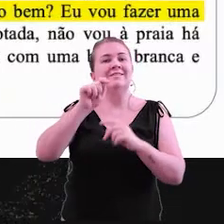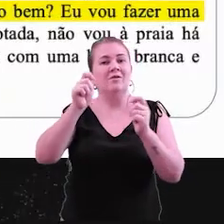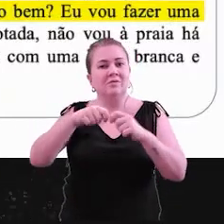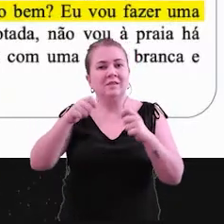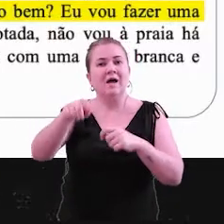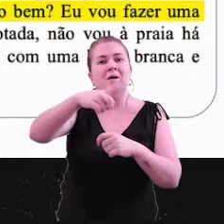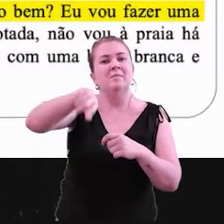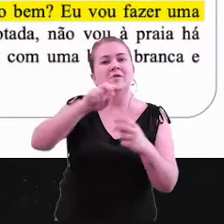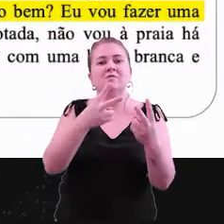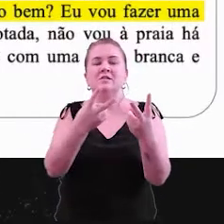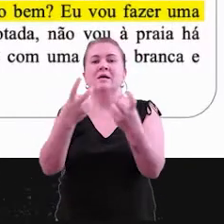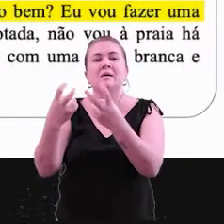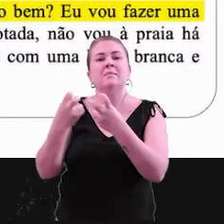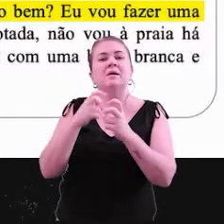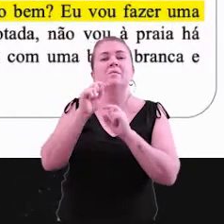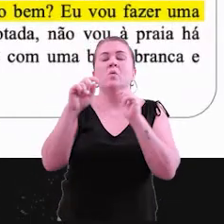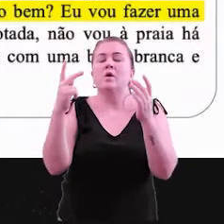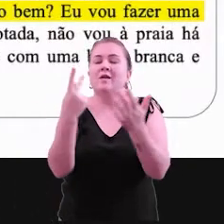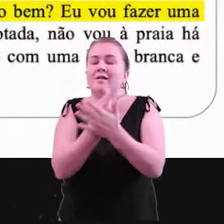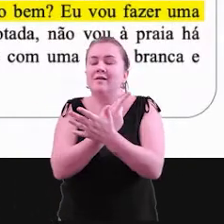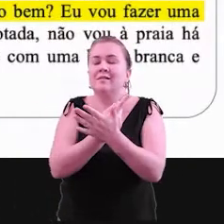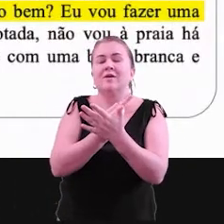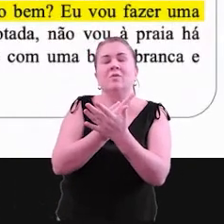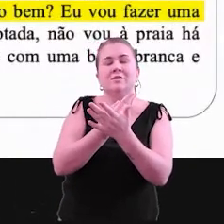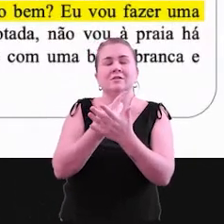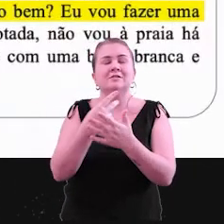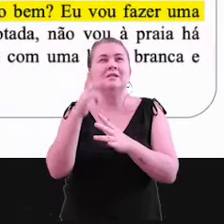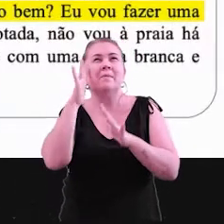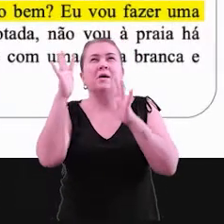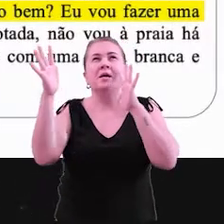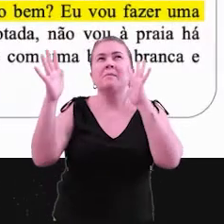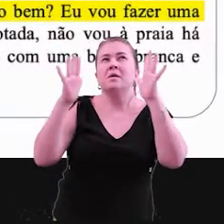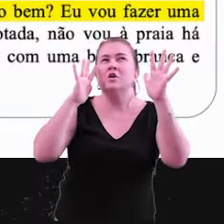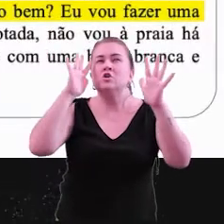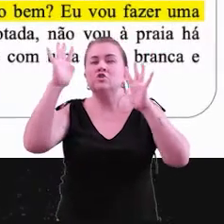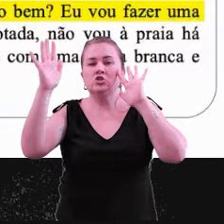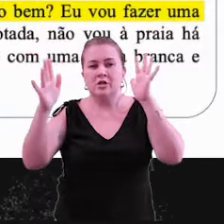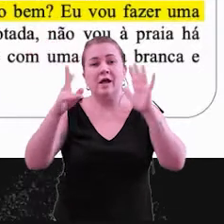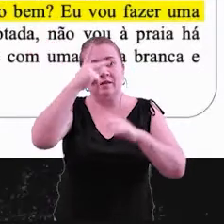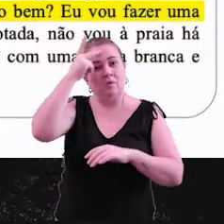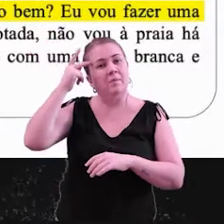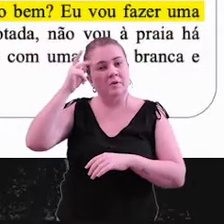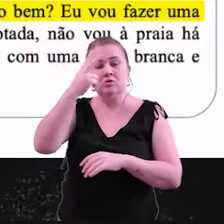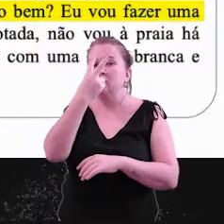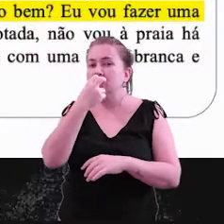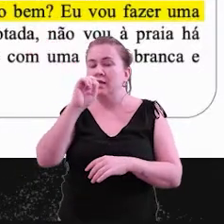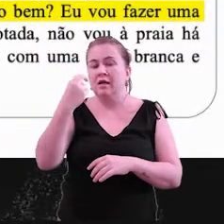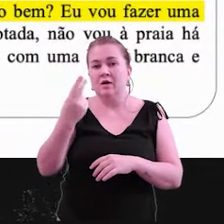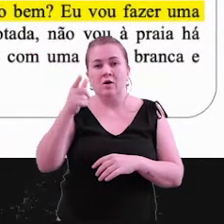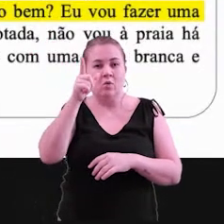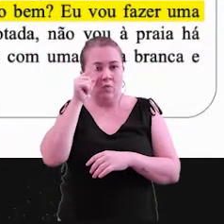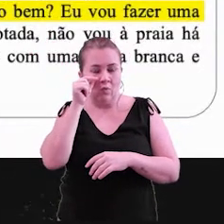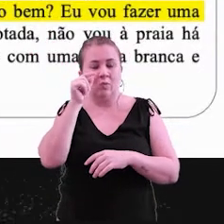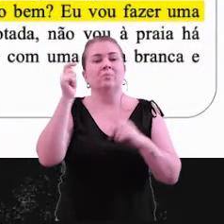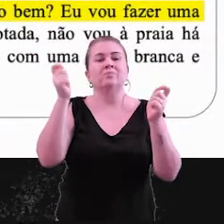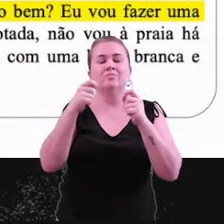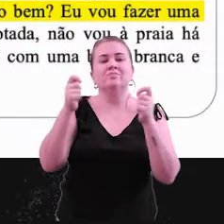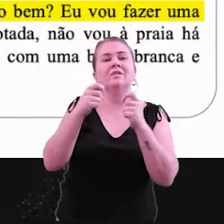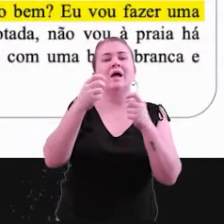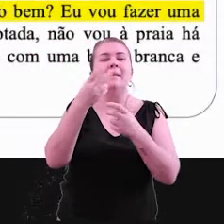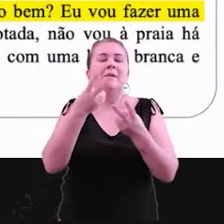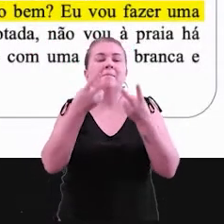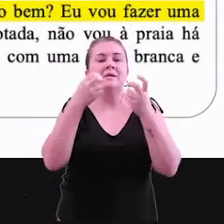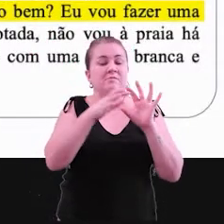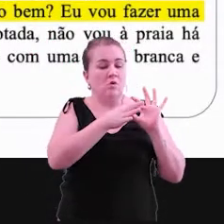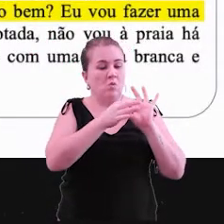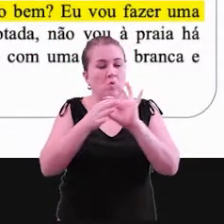deficiência visual, para aí sim acontecer uma contextualização e poder acontecer a divulgação científica e a comunicação da ciência de